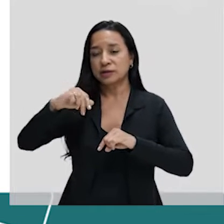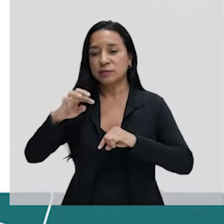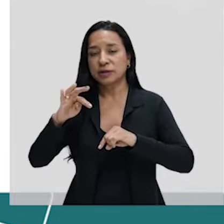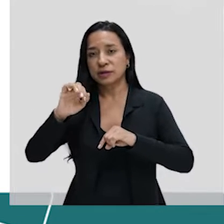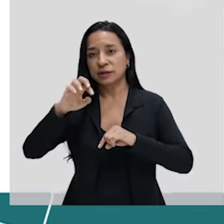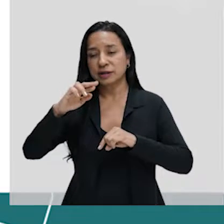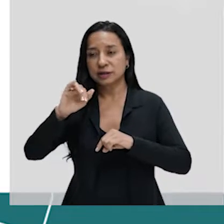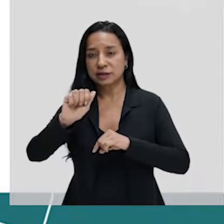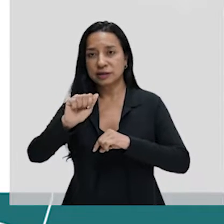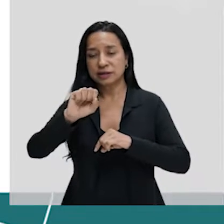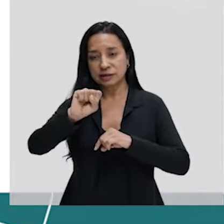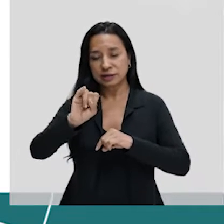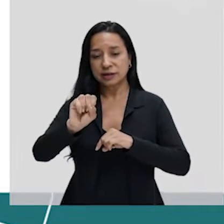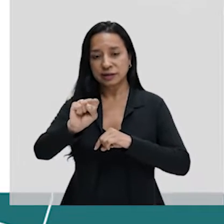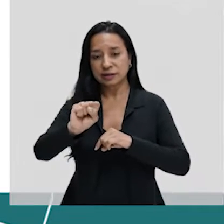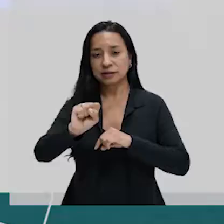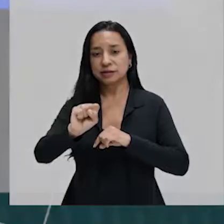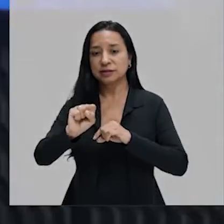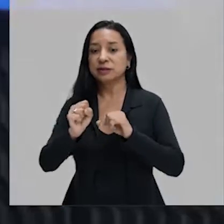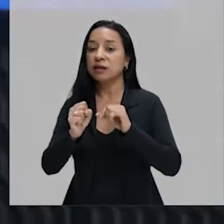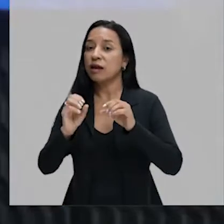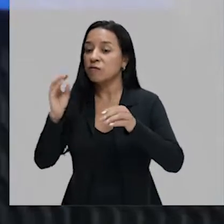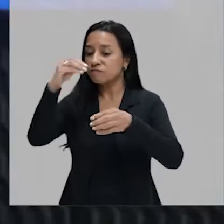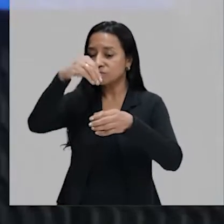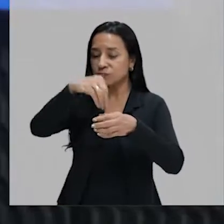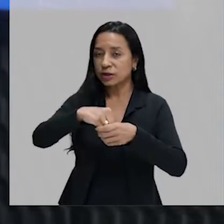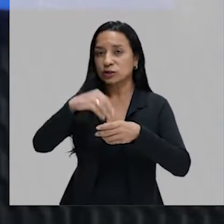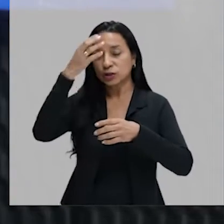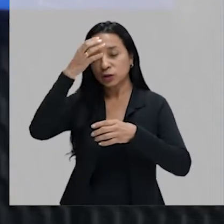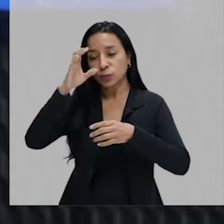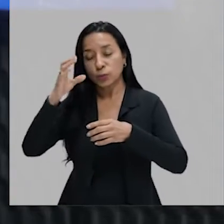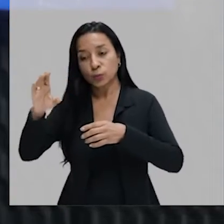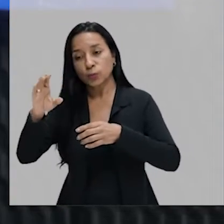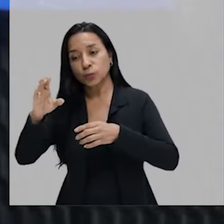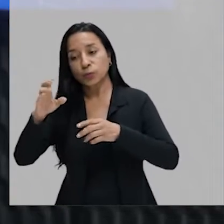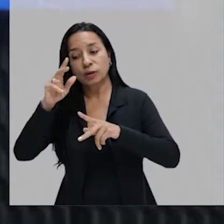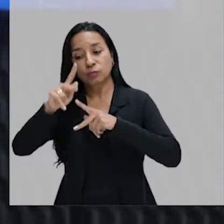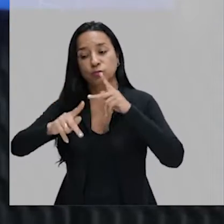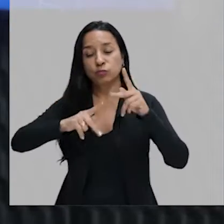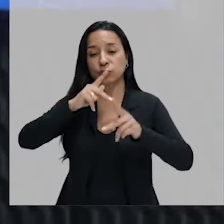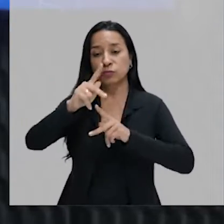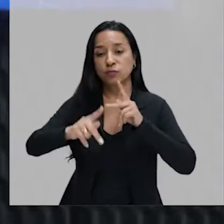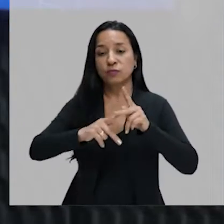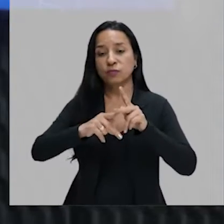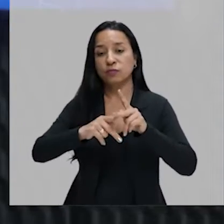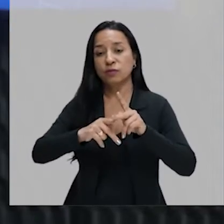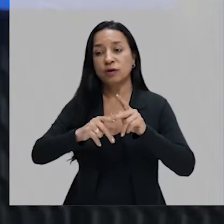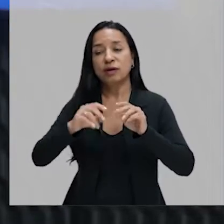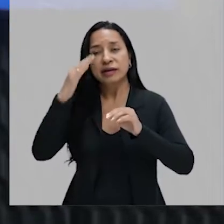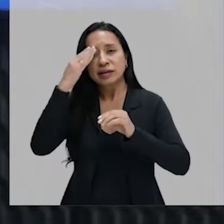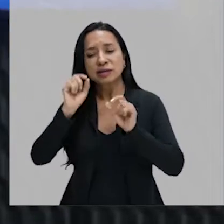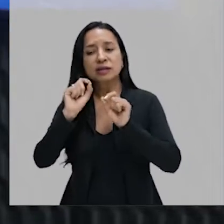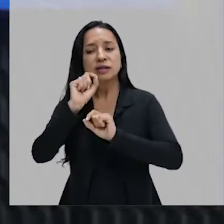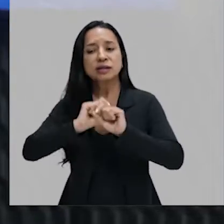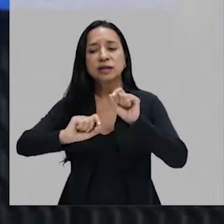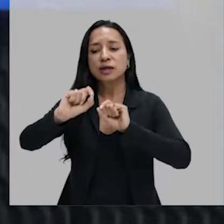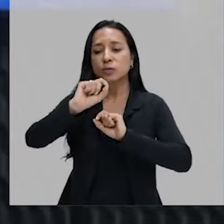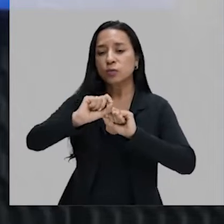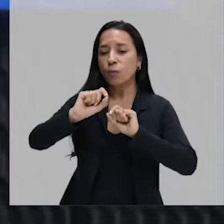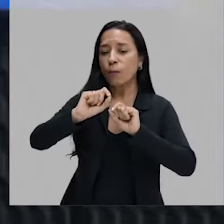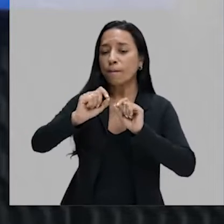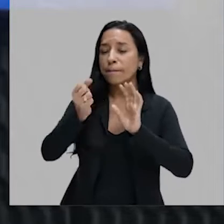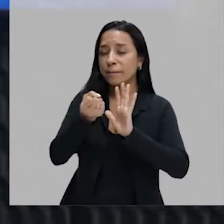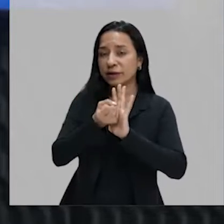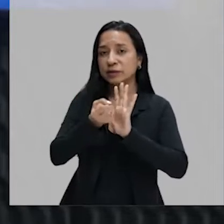A entender a seguinte situação: o que é patrimônio é meu, é de vocês. Então eu não posso destruir uma coisa que é minha.